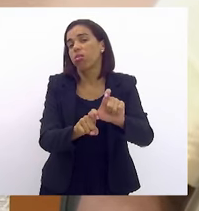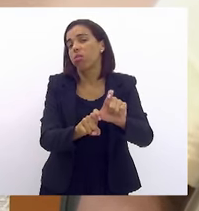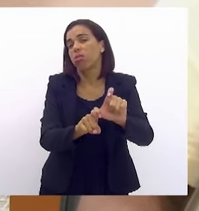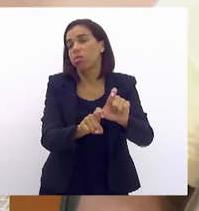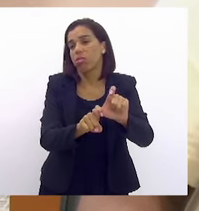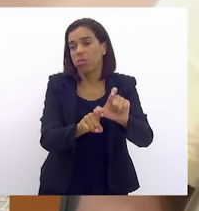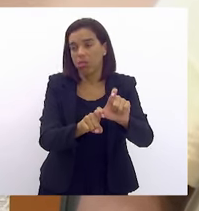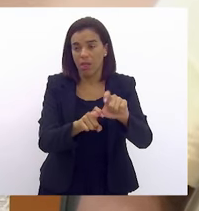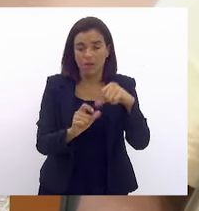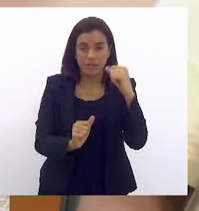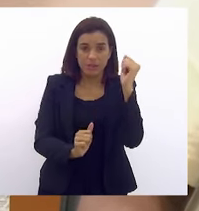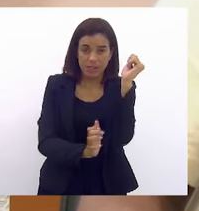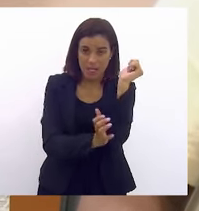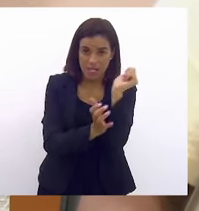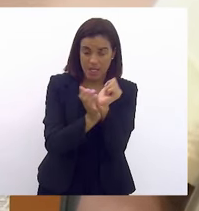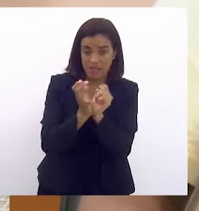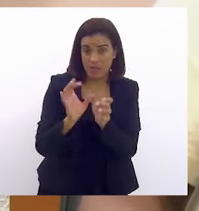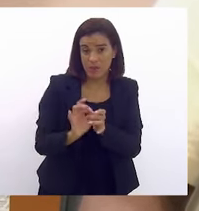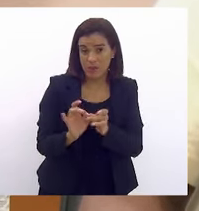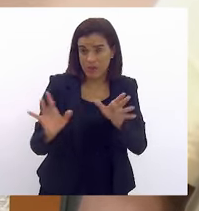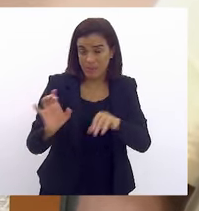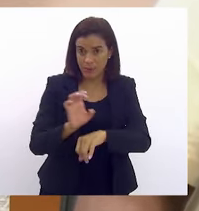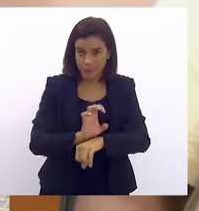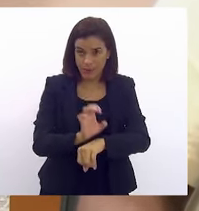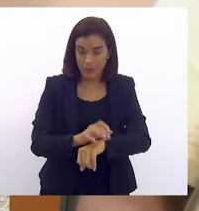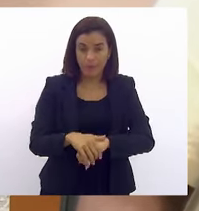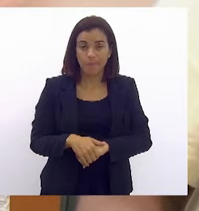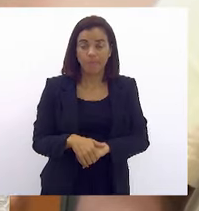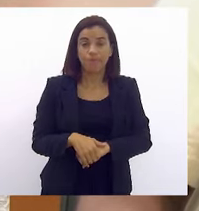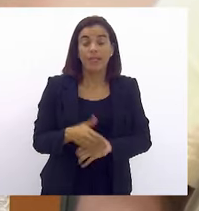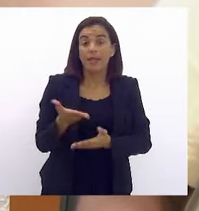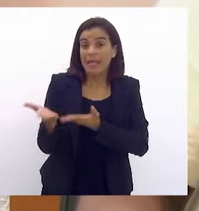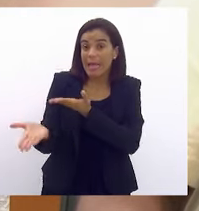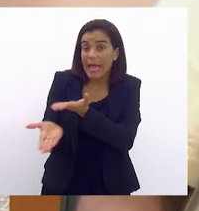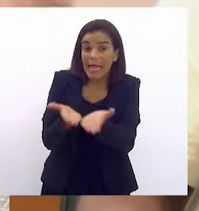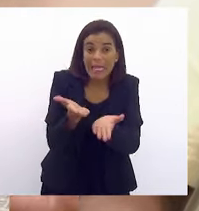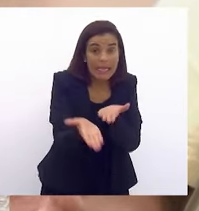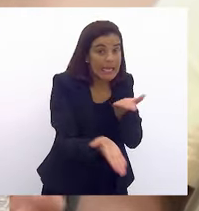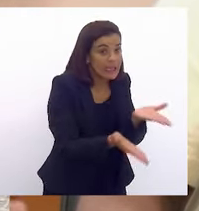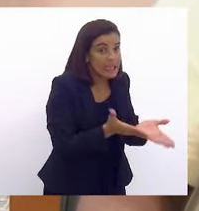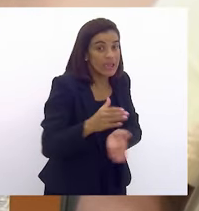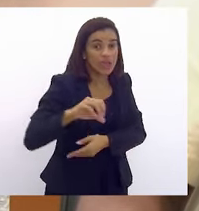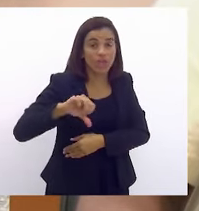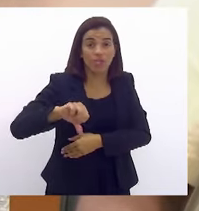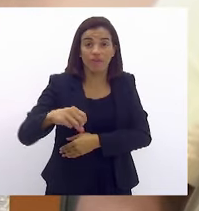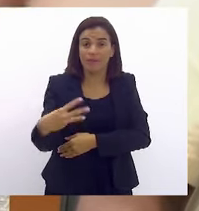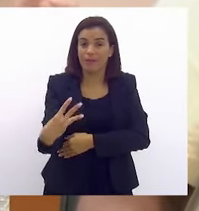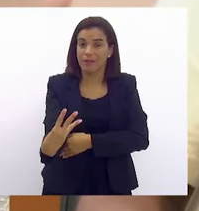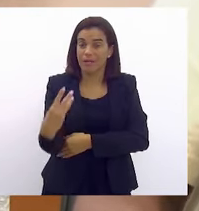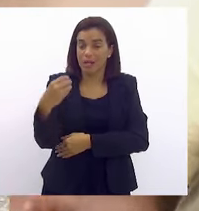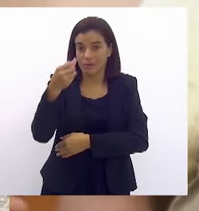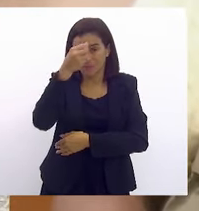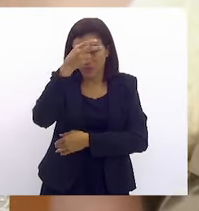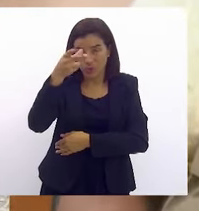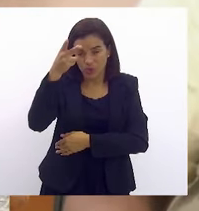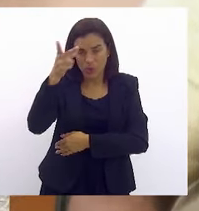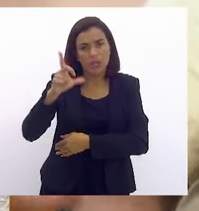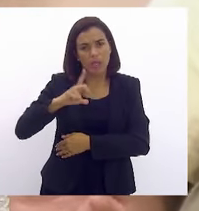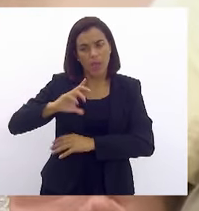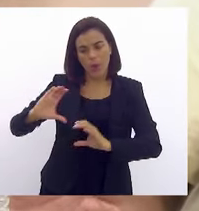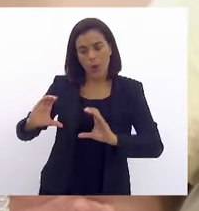na burocracia do licenciamento do Estado, que atende a 93 municípios, que tem uma equipe técnica competente,